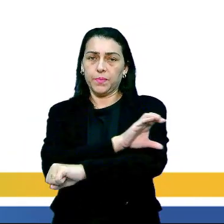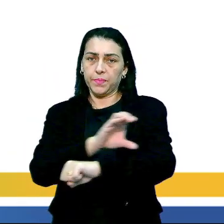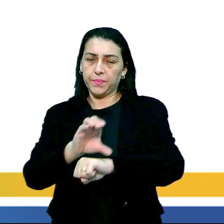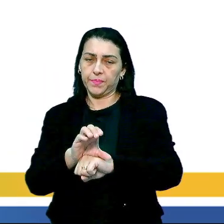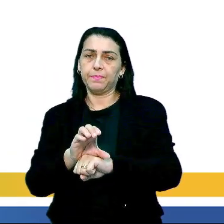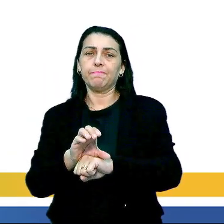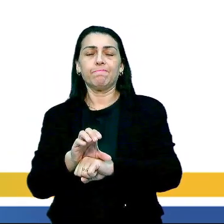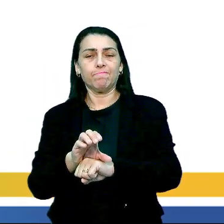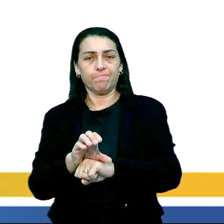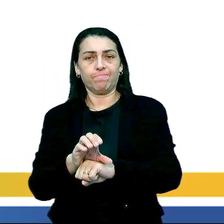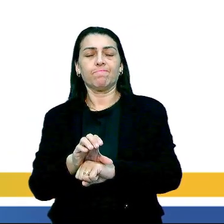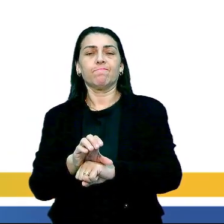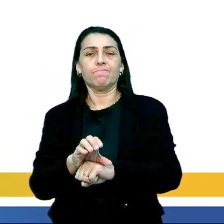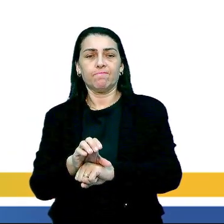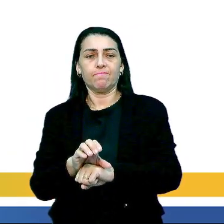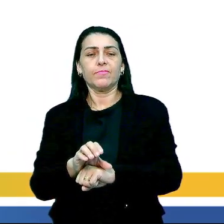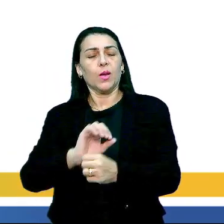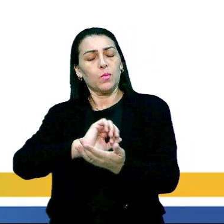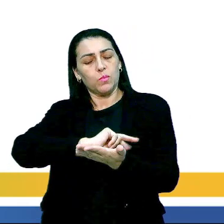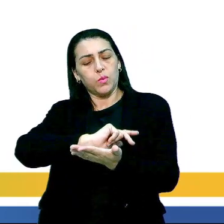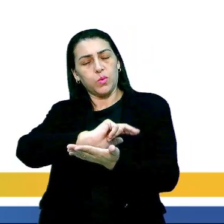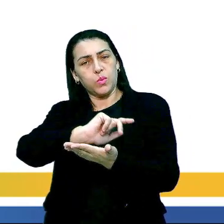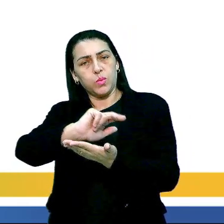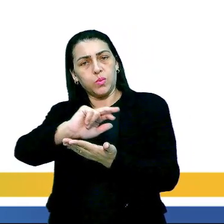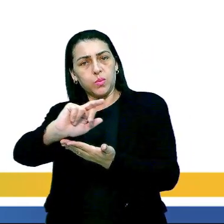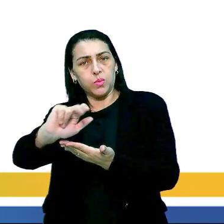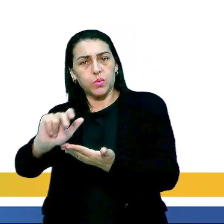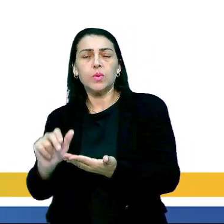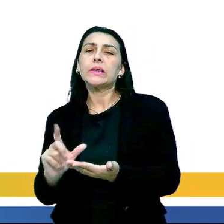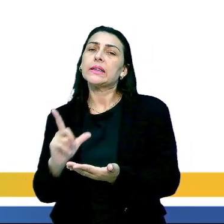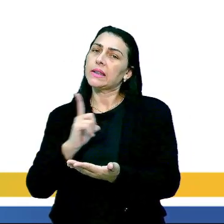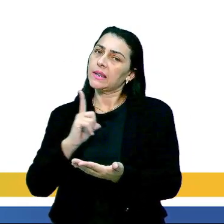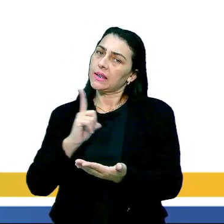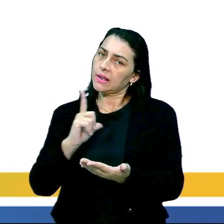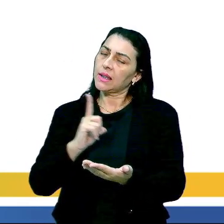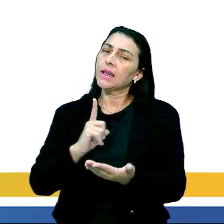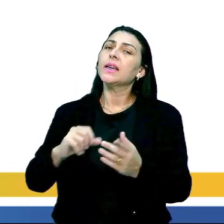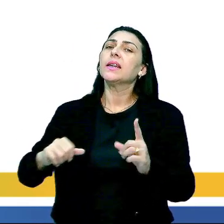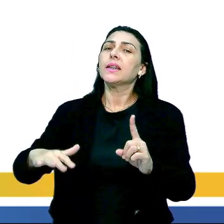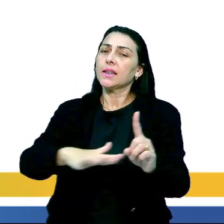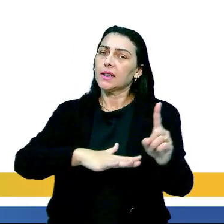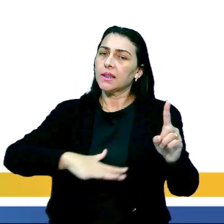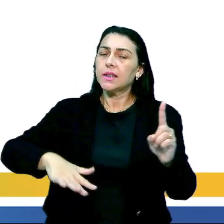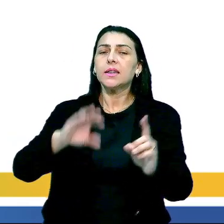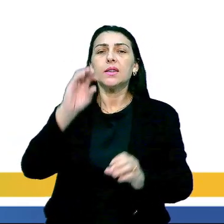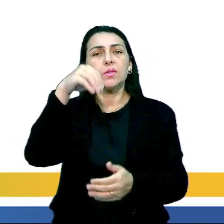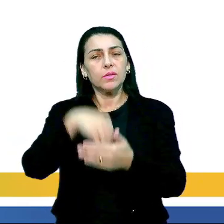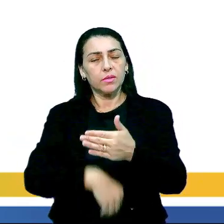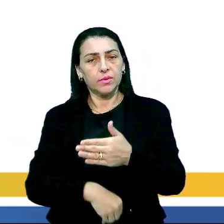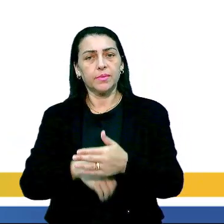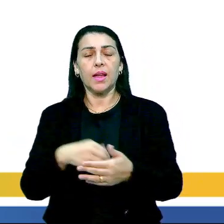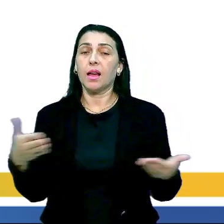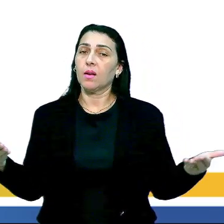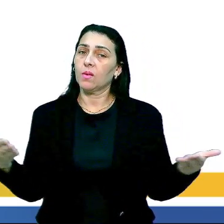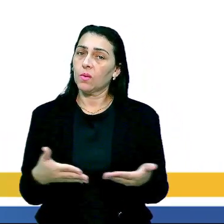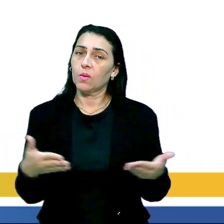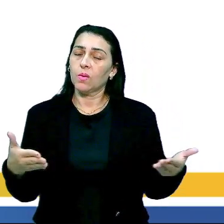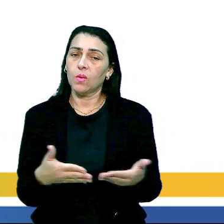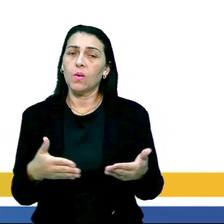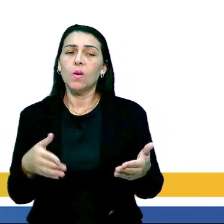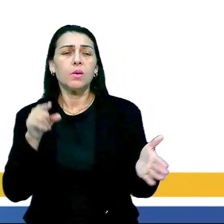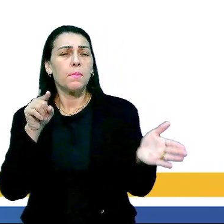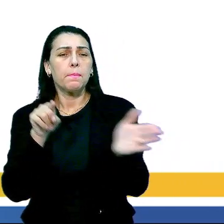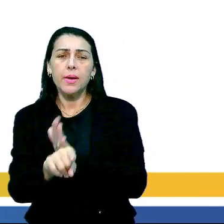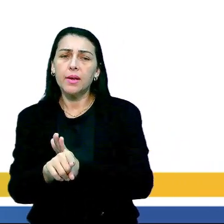a respeito dessas variações que existem entre essas sociedades. Vamos agora no comando